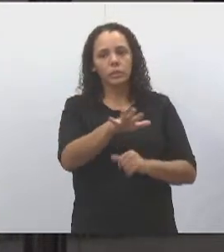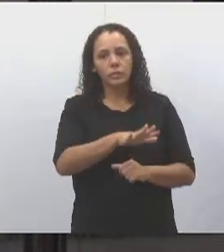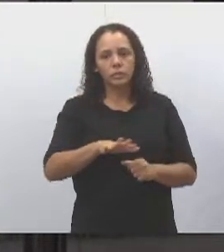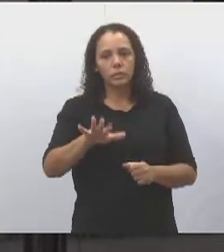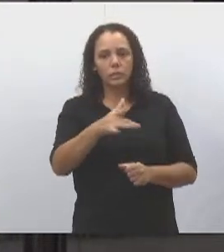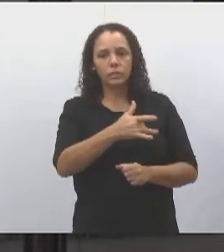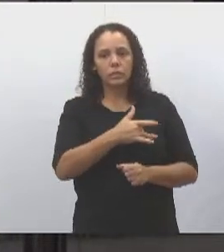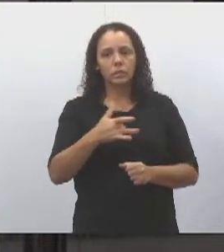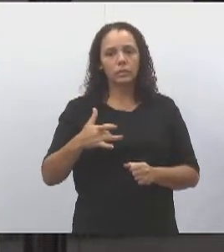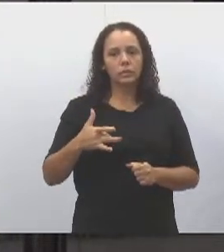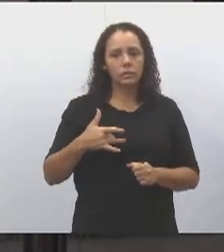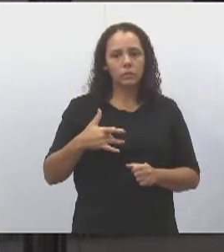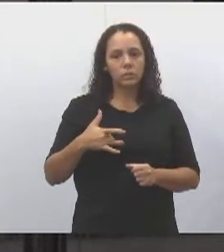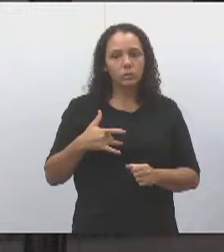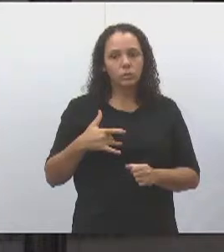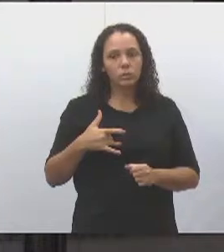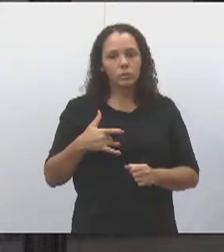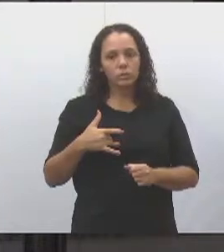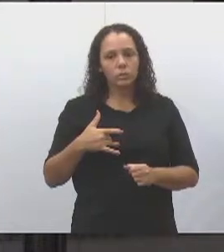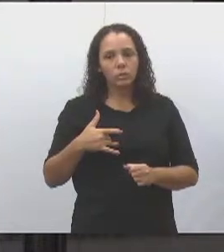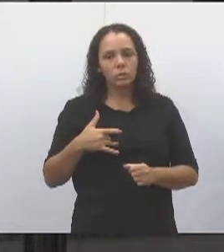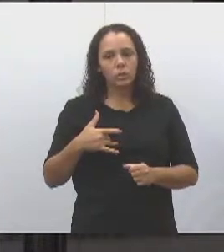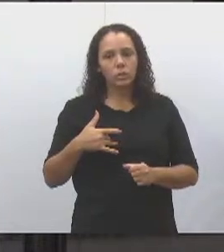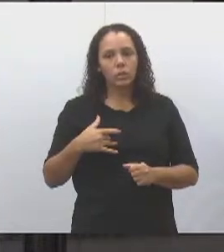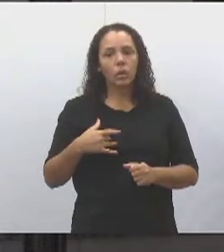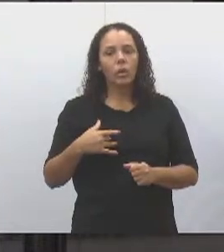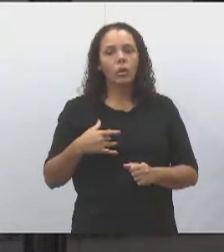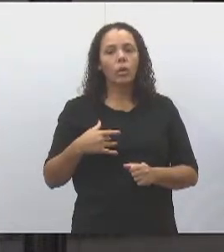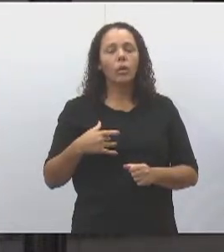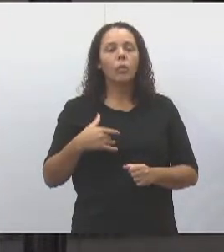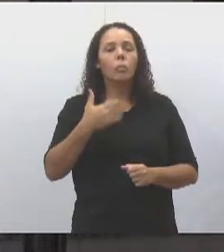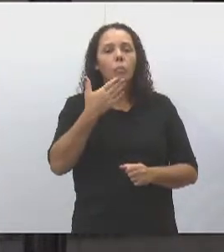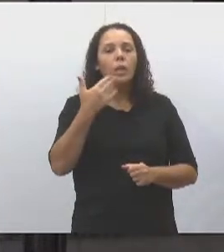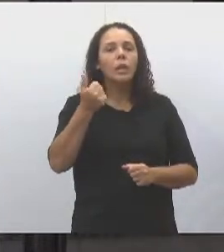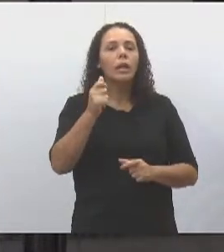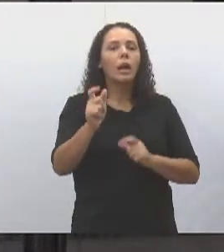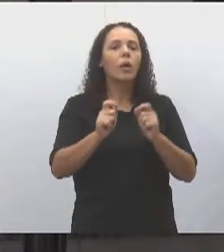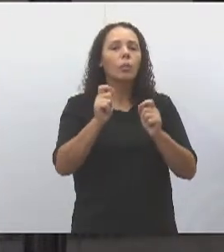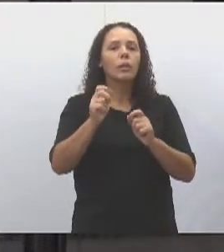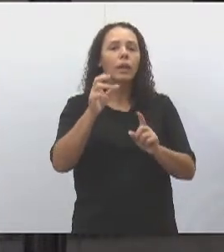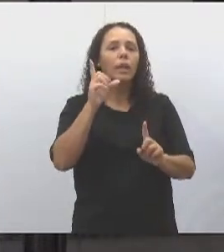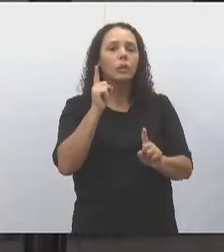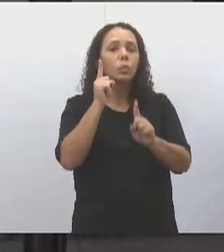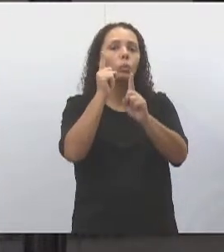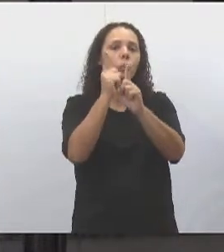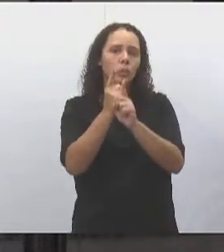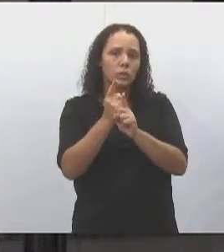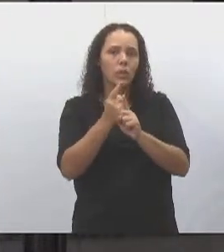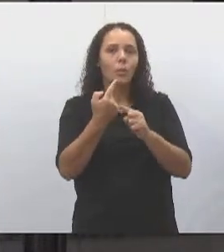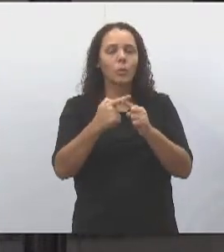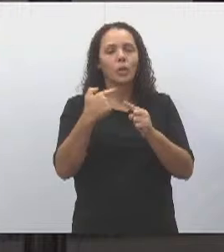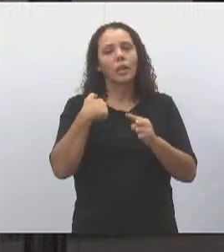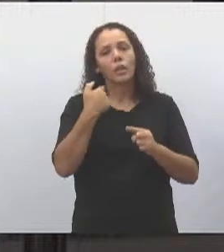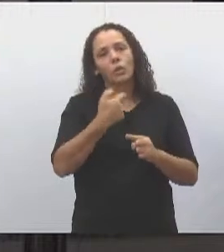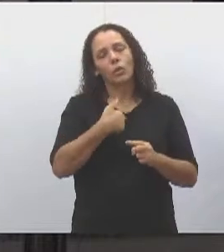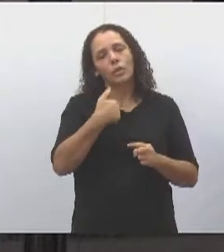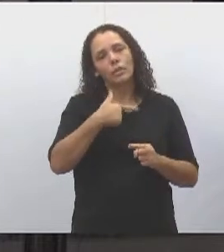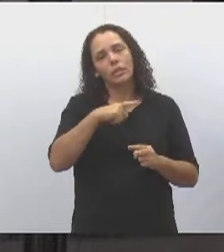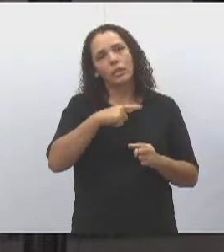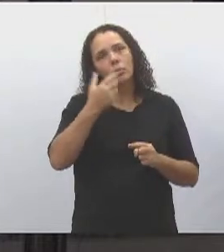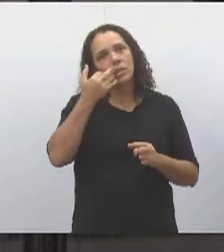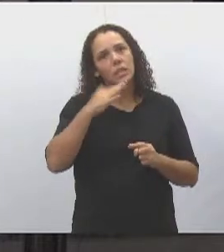saúde, qual será a melhoria no atendimento? Porque a gente que temos crianças com